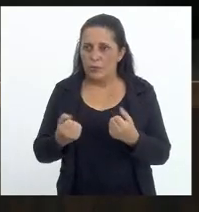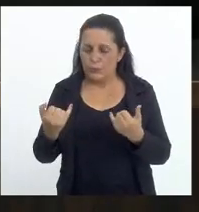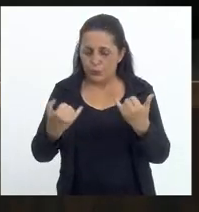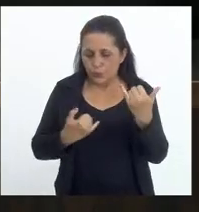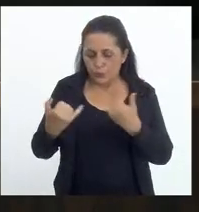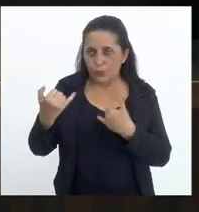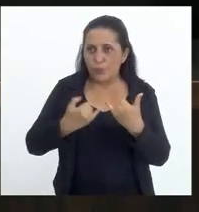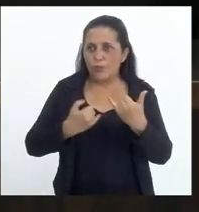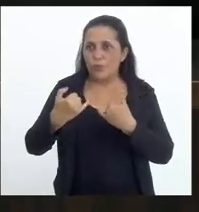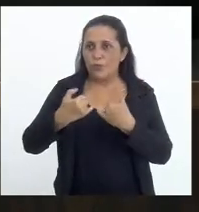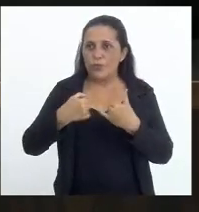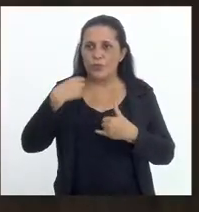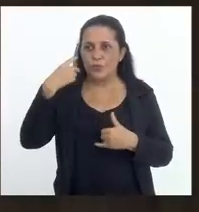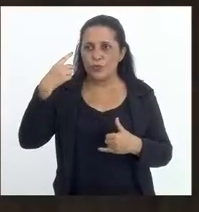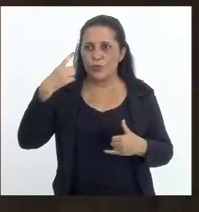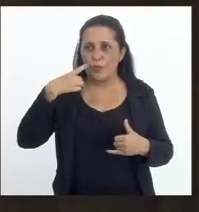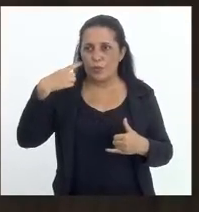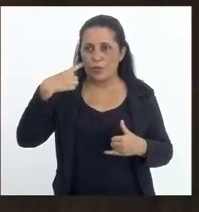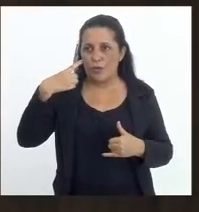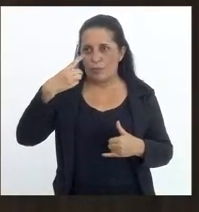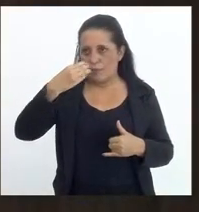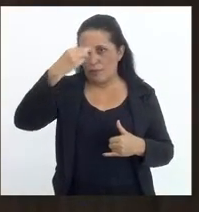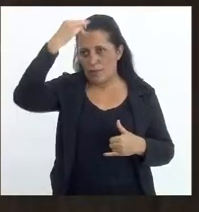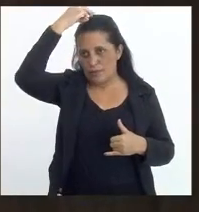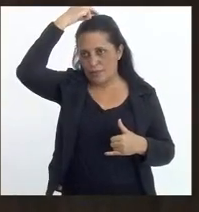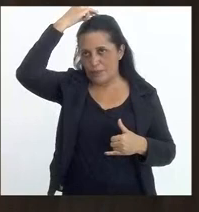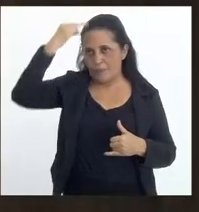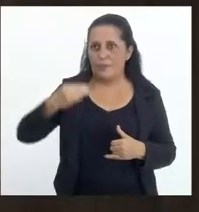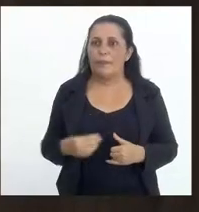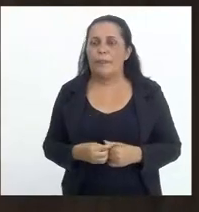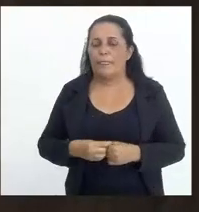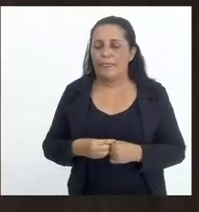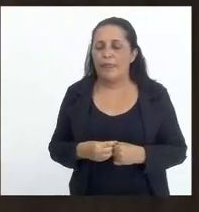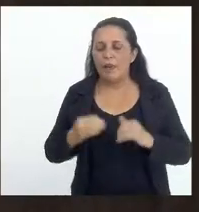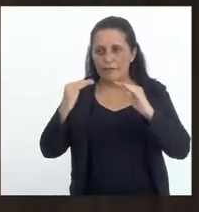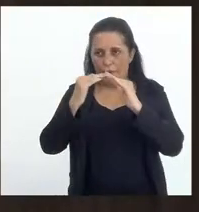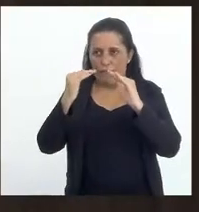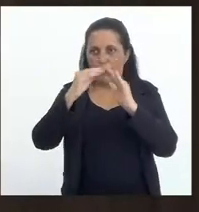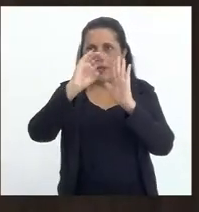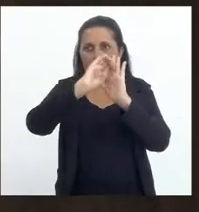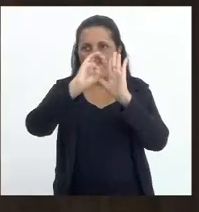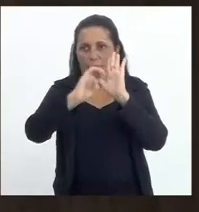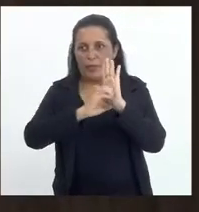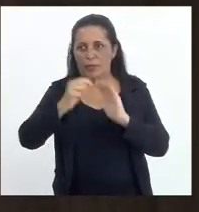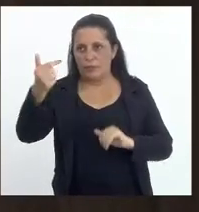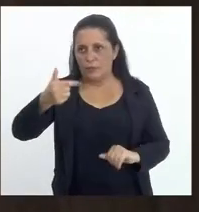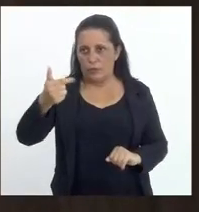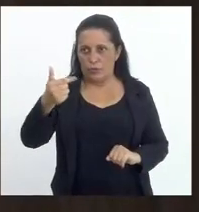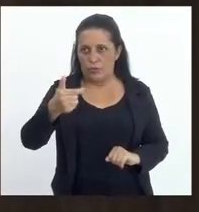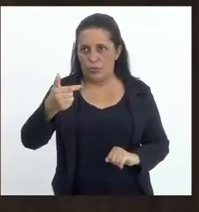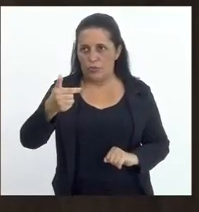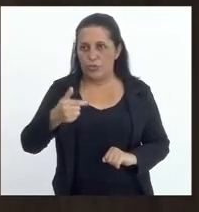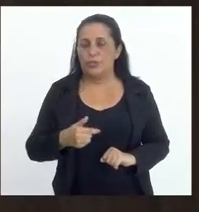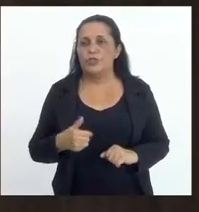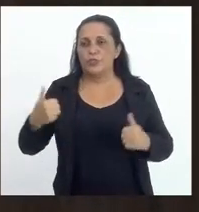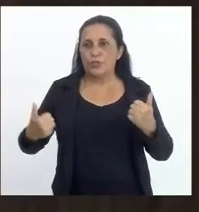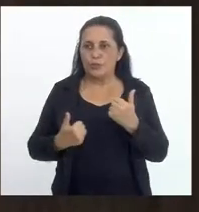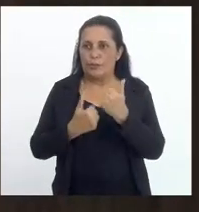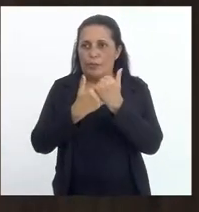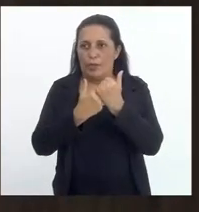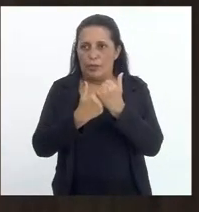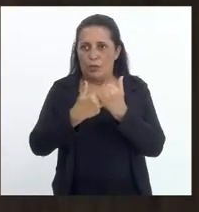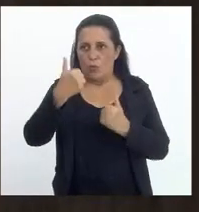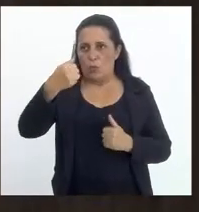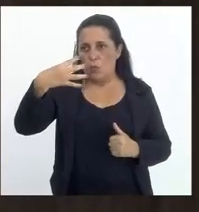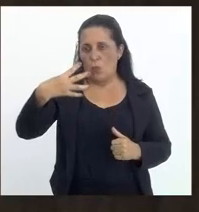atencioso, cuidadoso. Senhor presidente, o parecer é favorável à emenda 2, favorável com subemendas, emendas 1 e